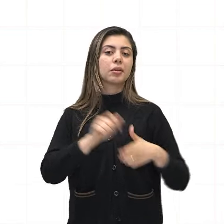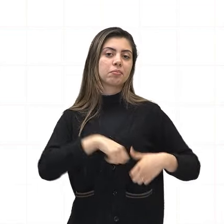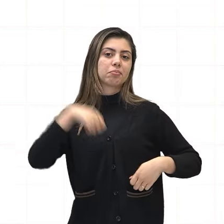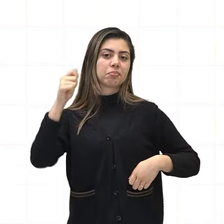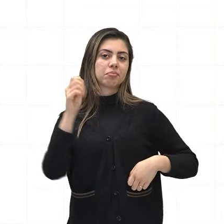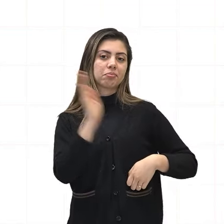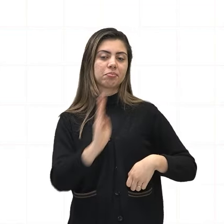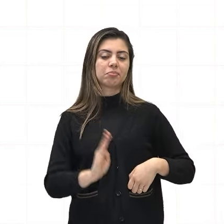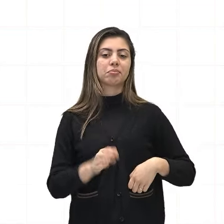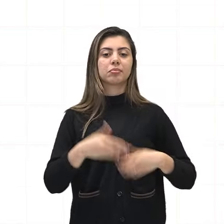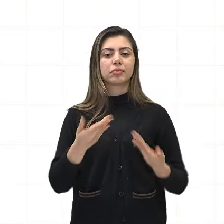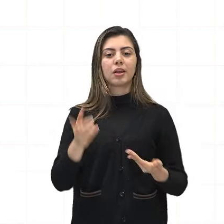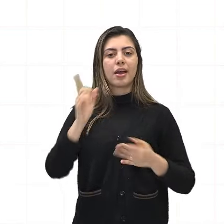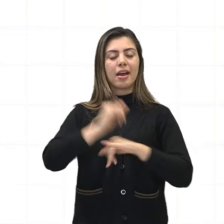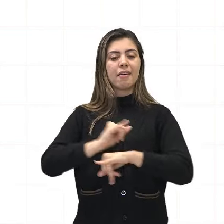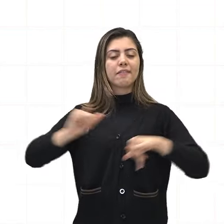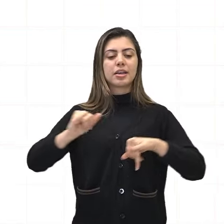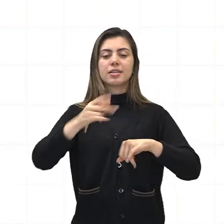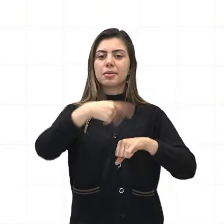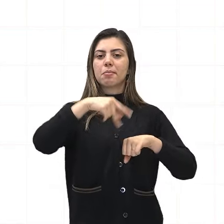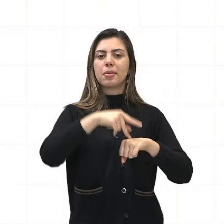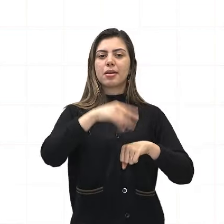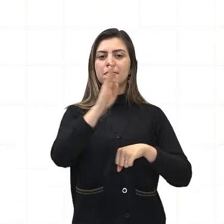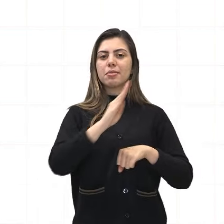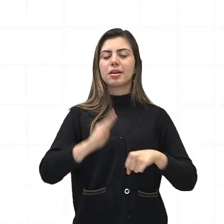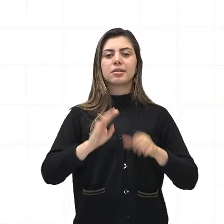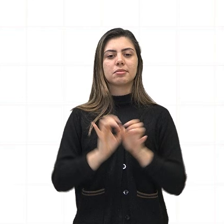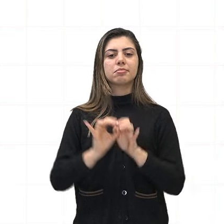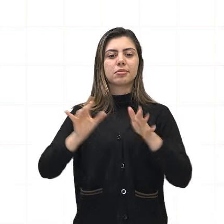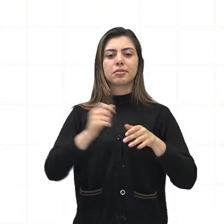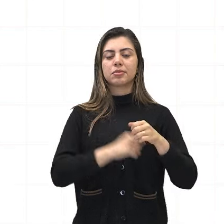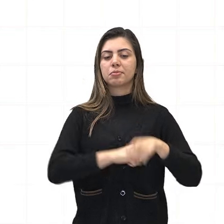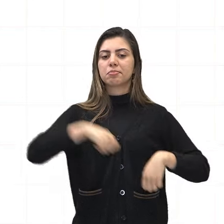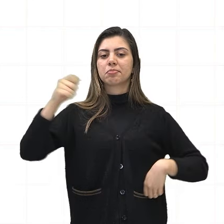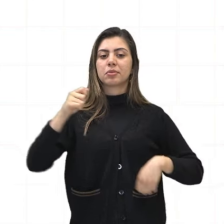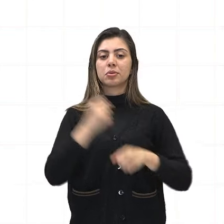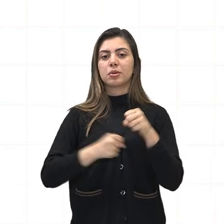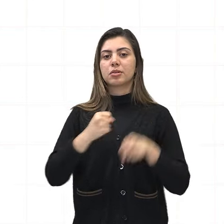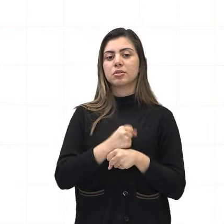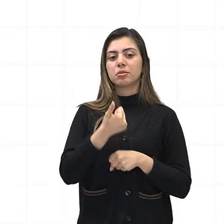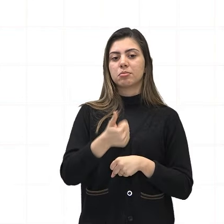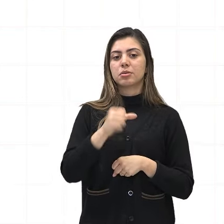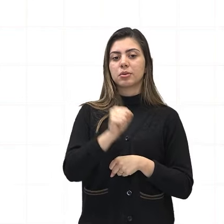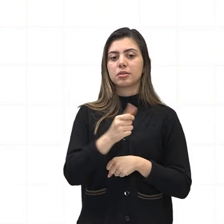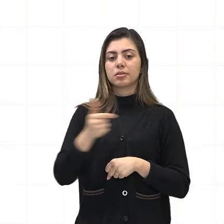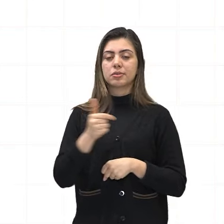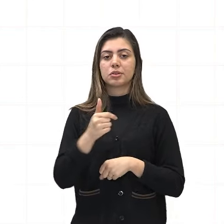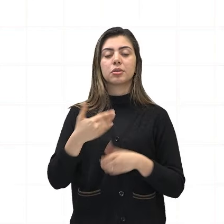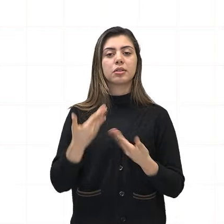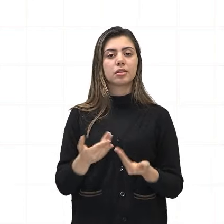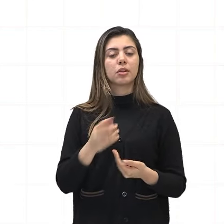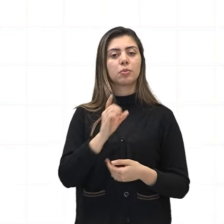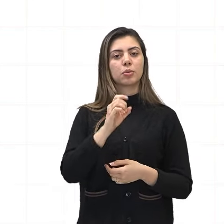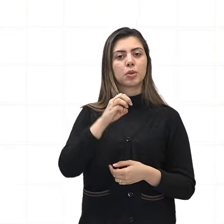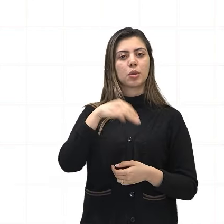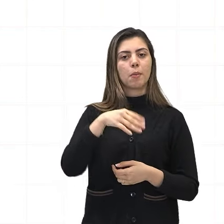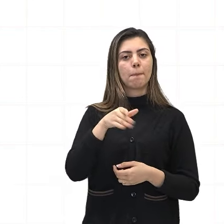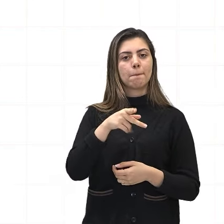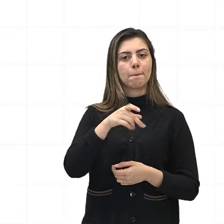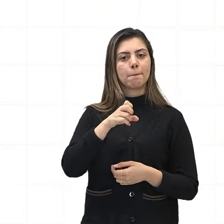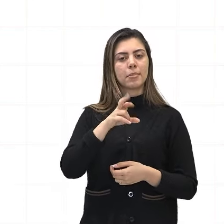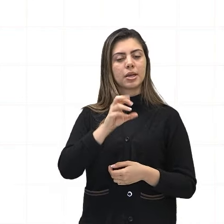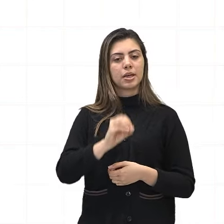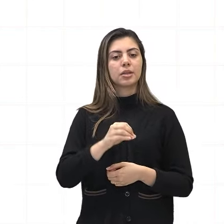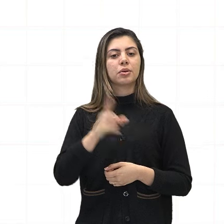do Brasil, a declaração de independência do Brasil em 1822. Então, Dom Pedro, filho de Dom João VI, que ficou